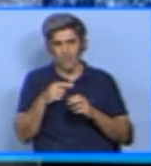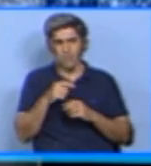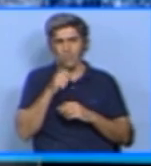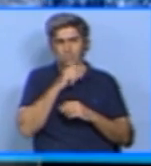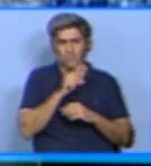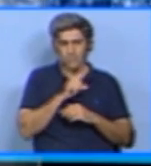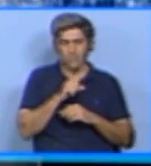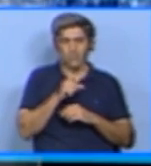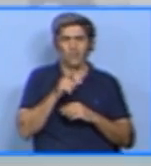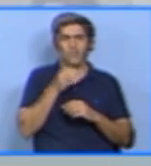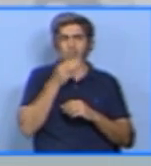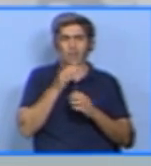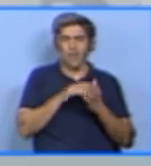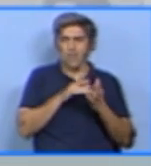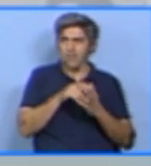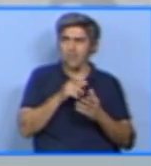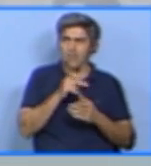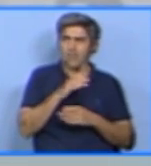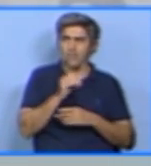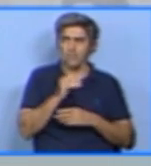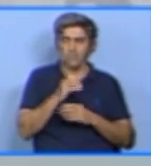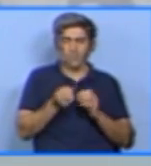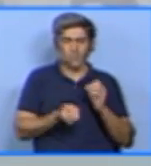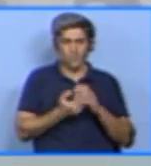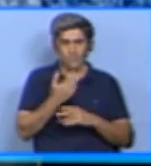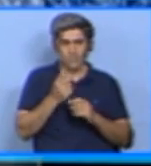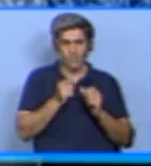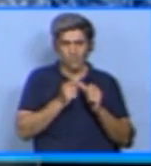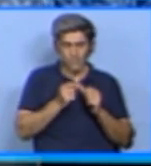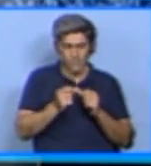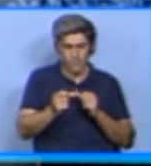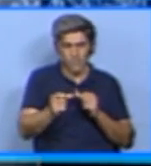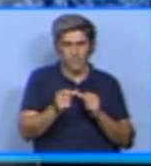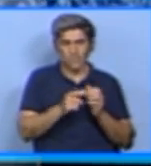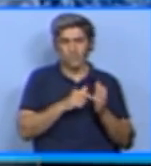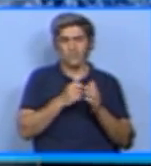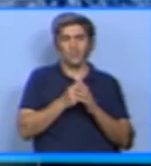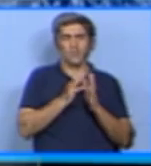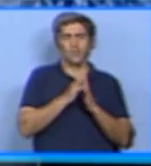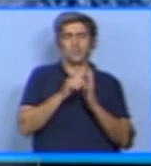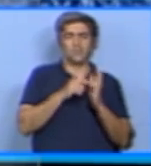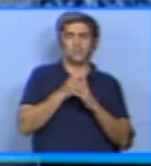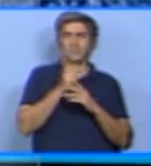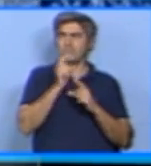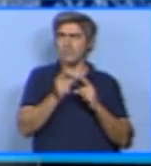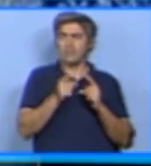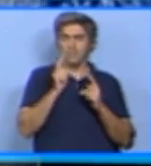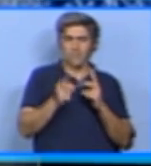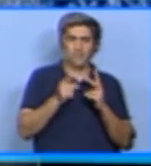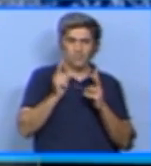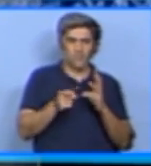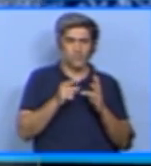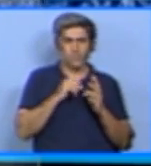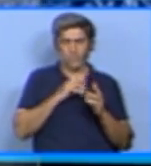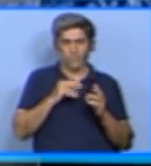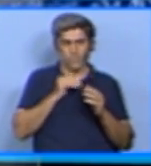Vasco fala neste livro no ato criador permanente de Deus? Sim, exatamente, porque Deus está sempre a ordenar o mundo que está